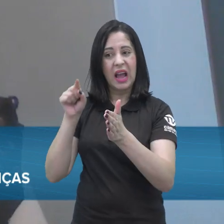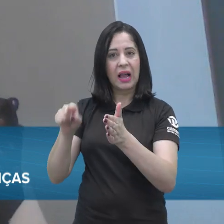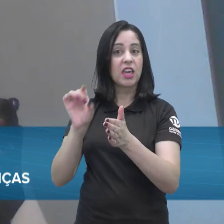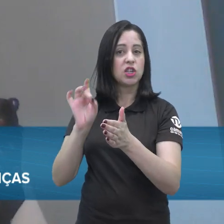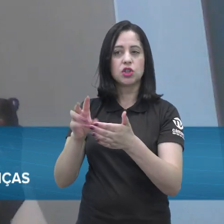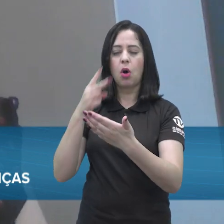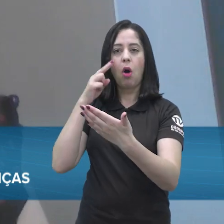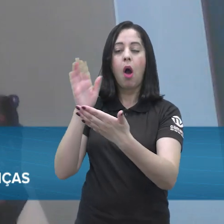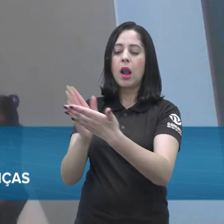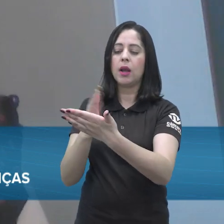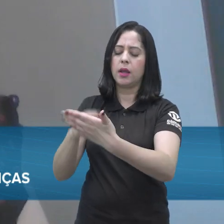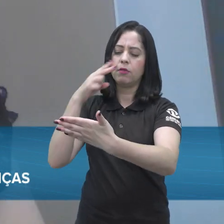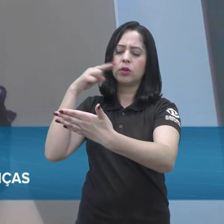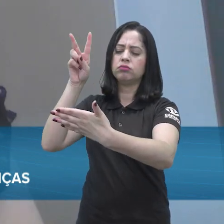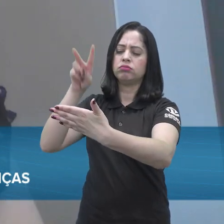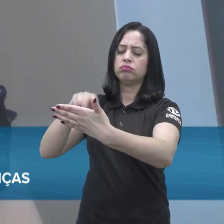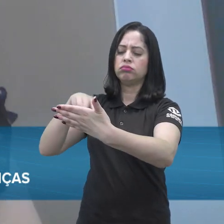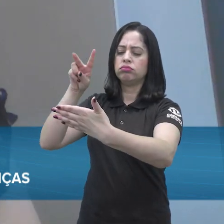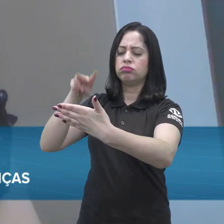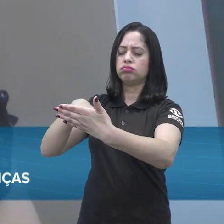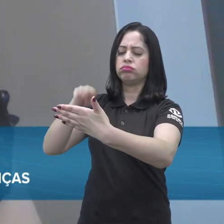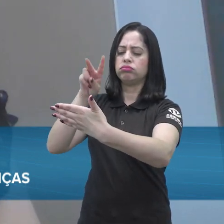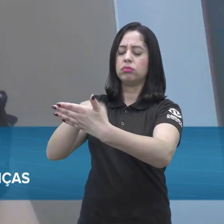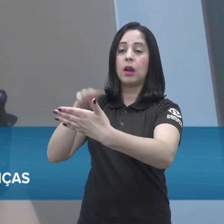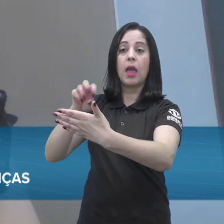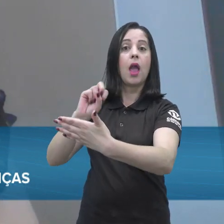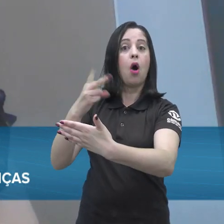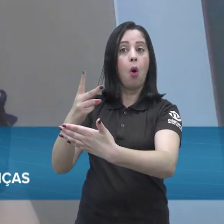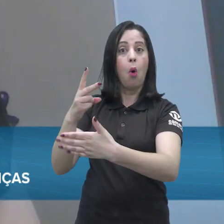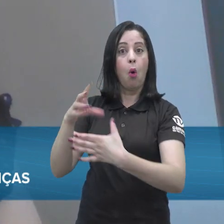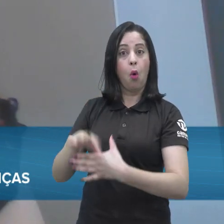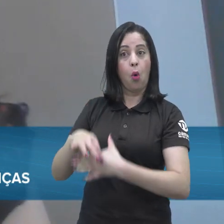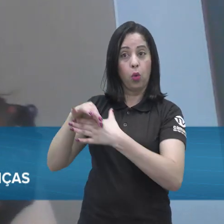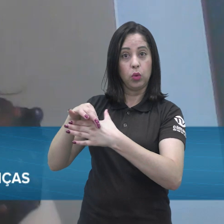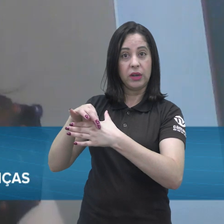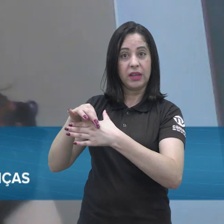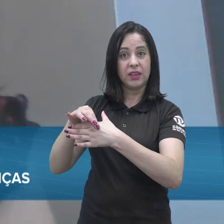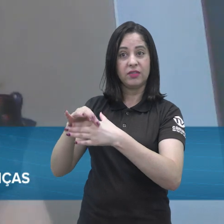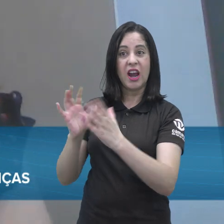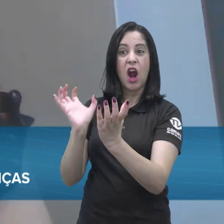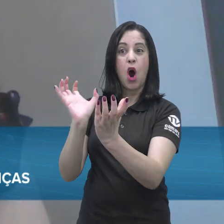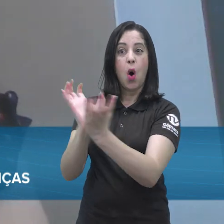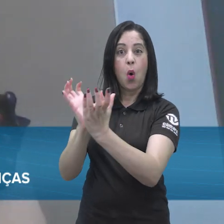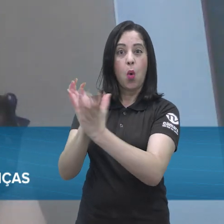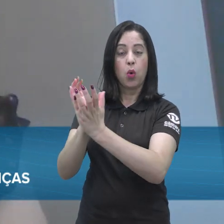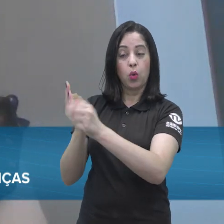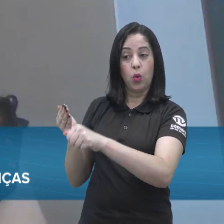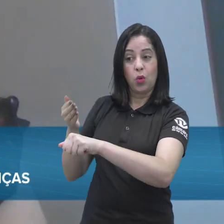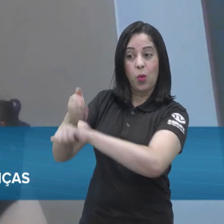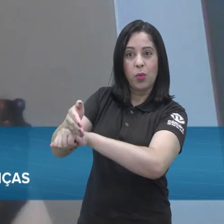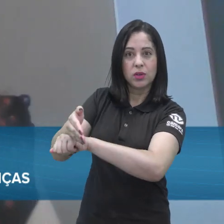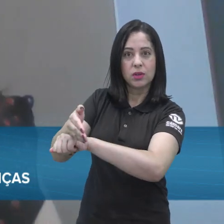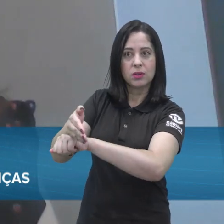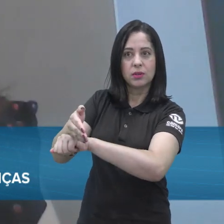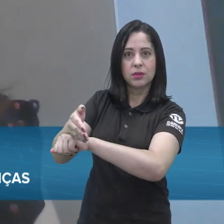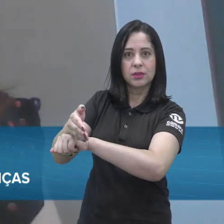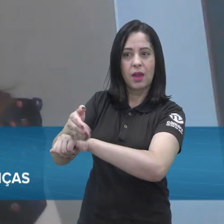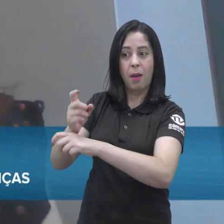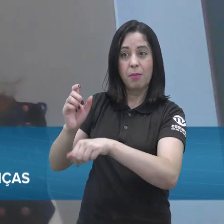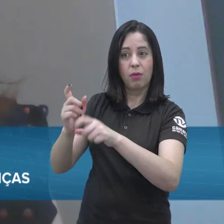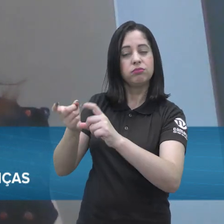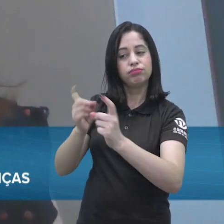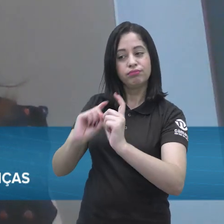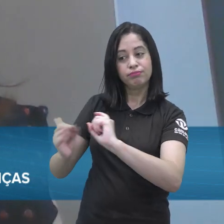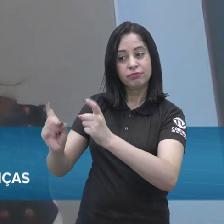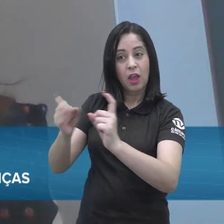de livros, ou se ela prefere fazer parte de um grupo de formação de líderes específico com mentoria. Hoje nós